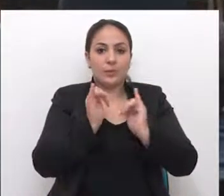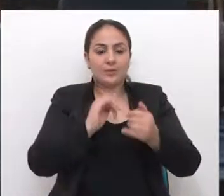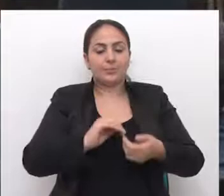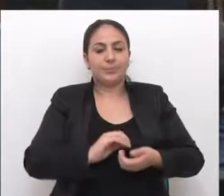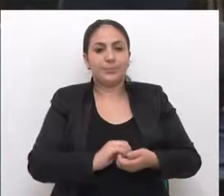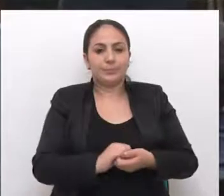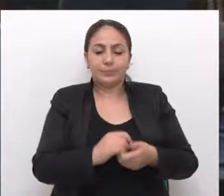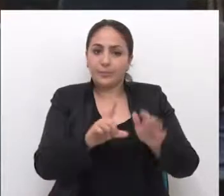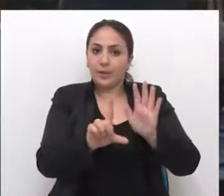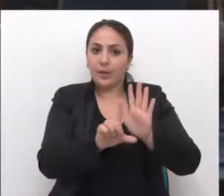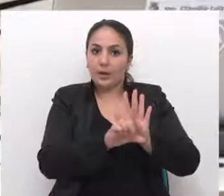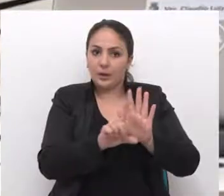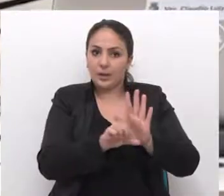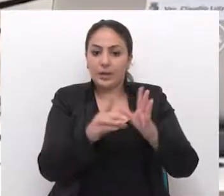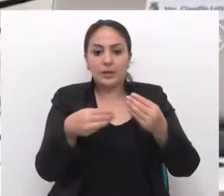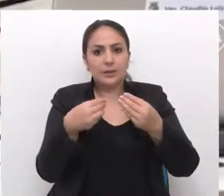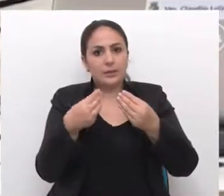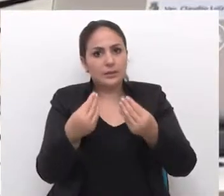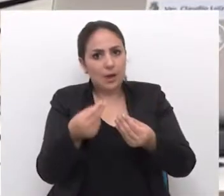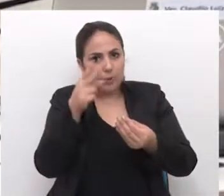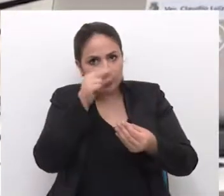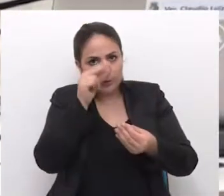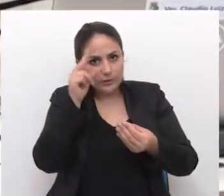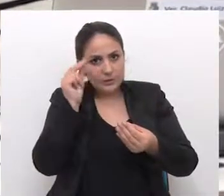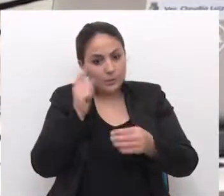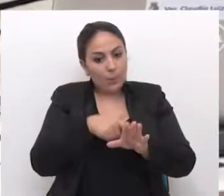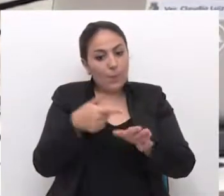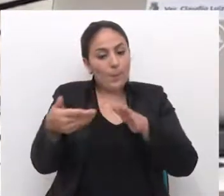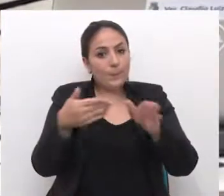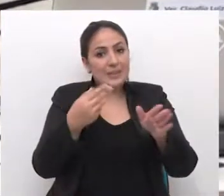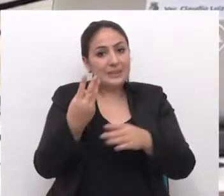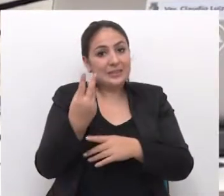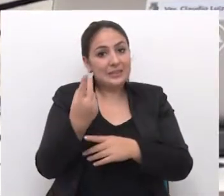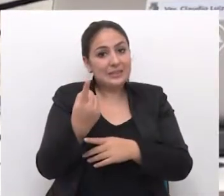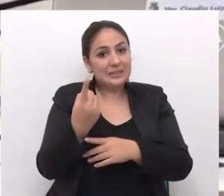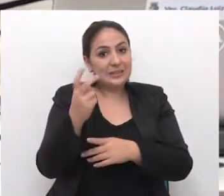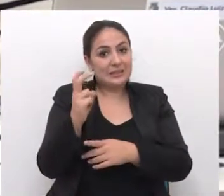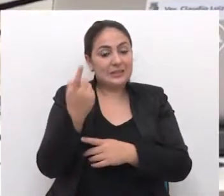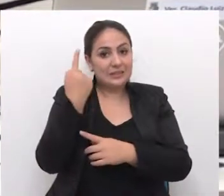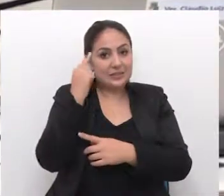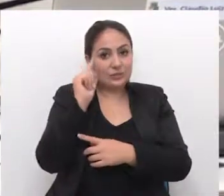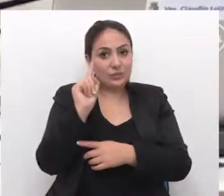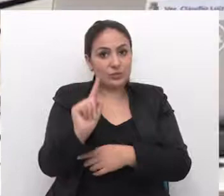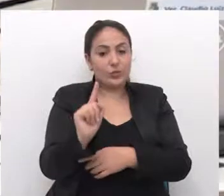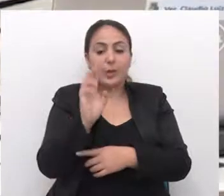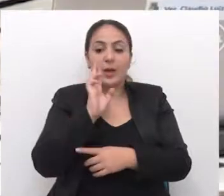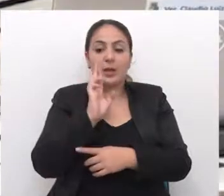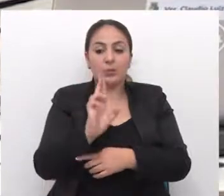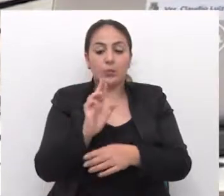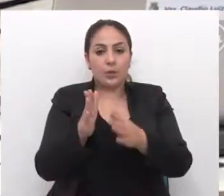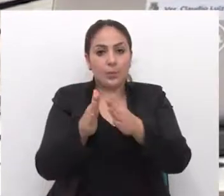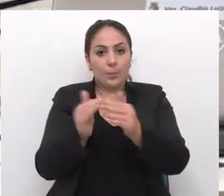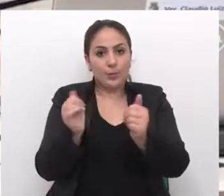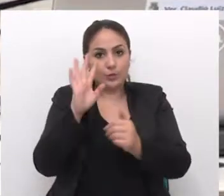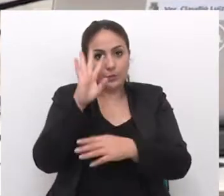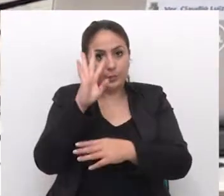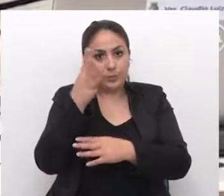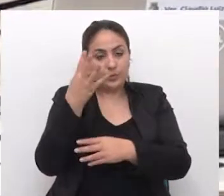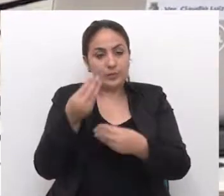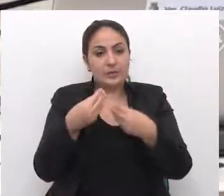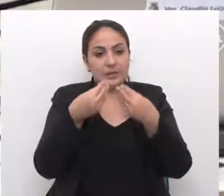acesso à informação. A lei dava ao Poder Executivo o prazo de 15 dias para responder os pedidos